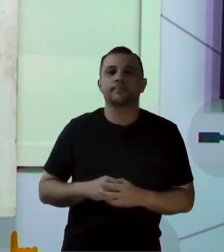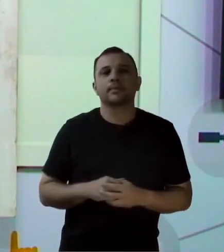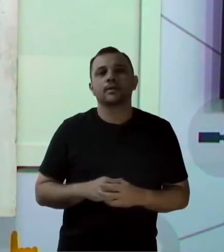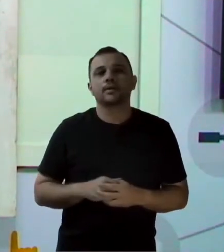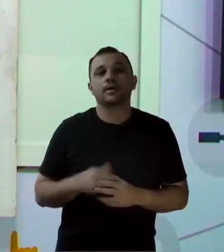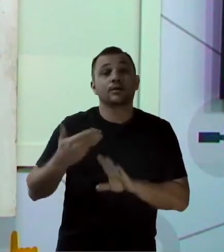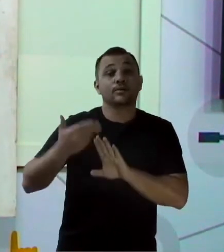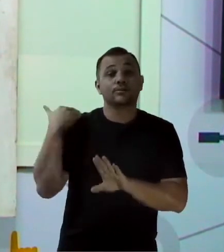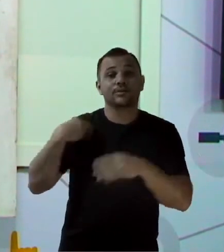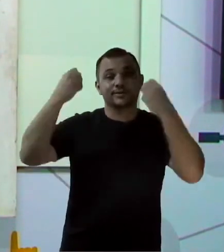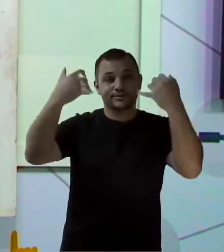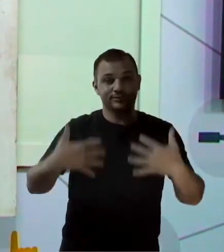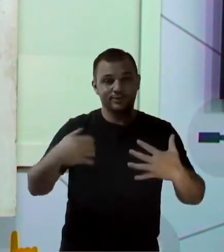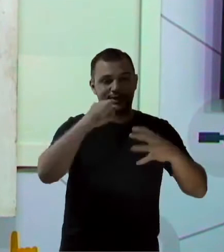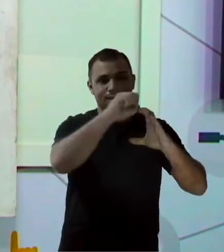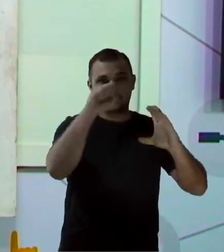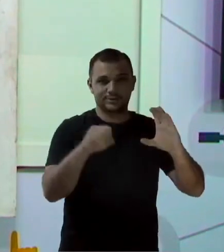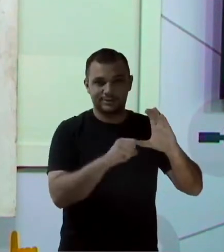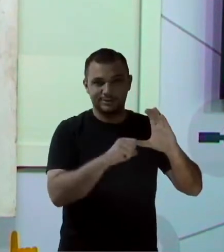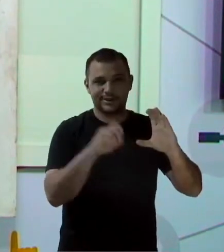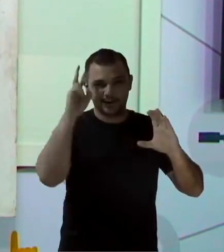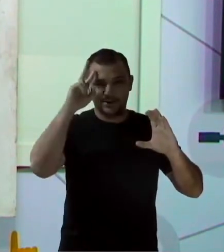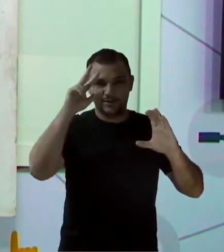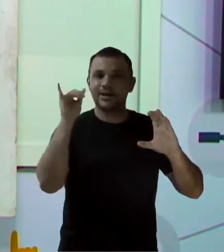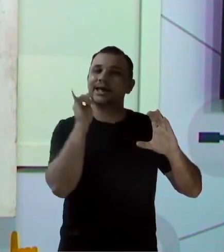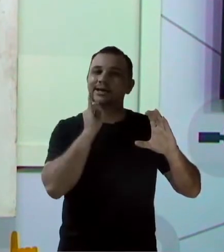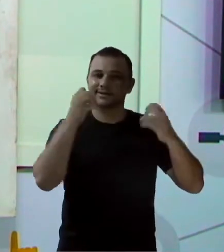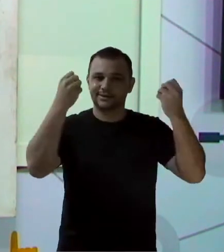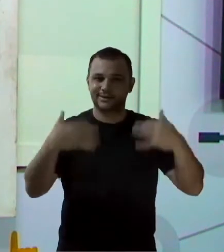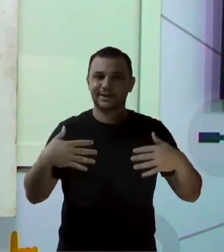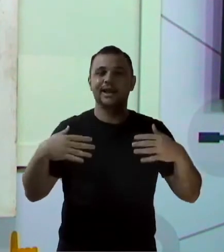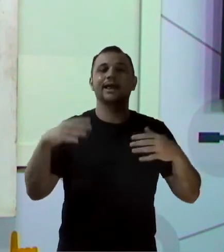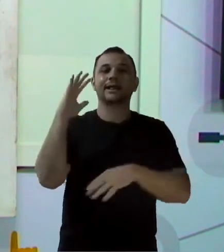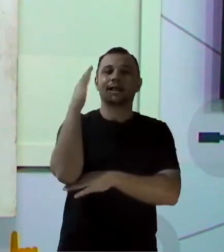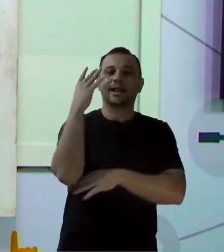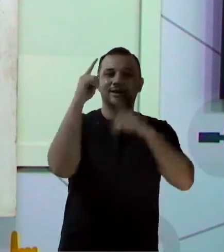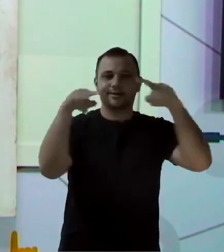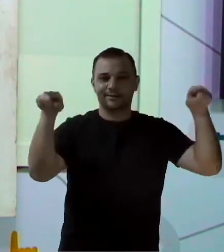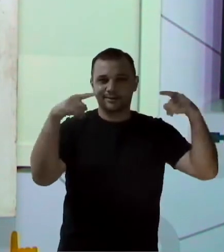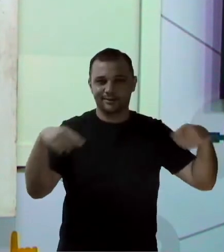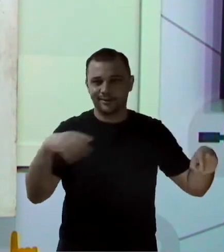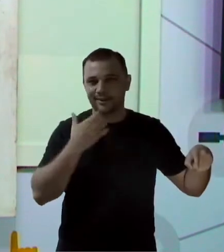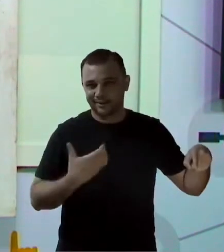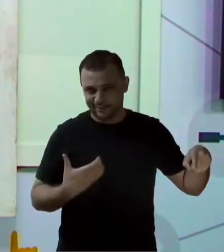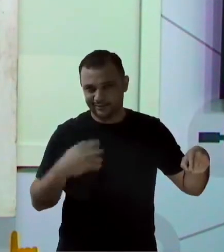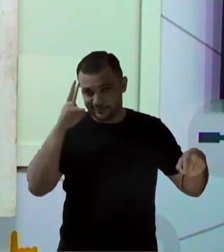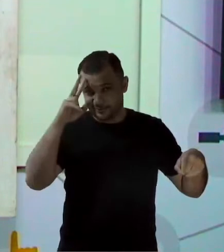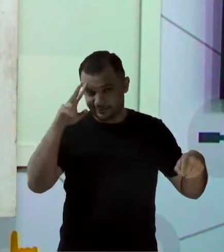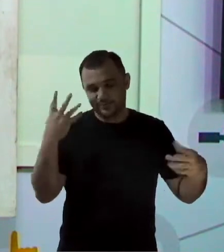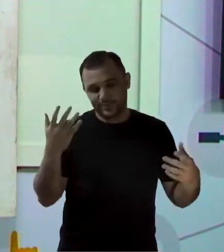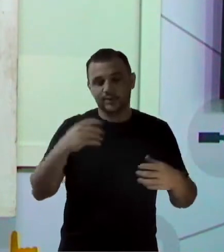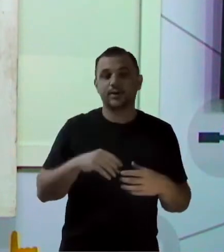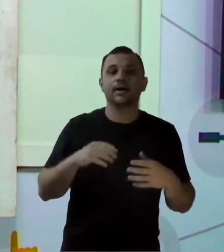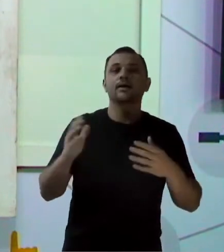na associação em série? O circuito árvore de Natal, bem prático. Qual seria o exemplo da associação em paralelo? Na casa da